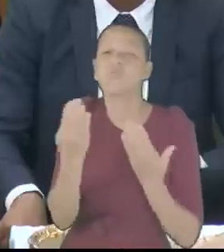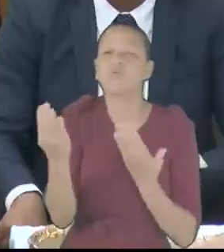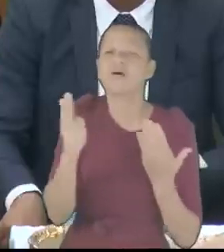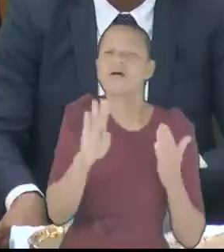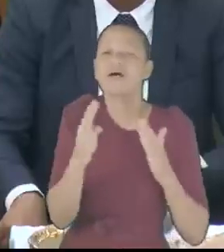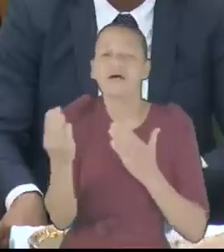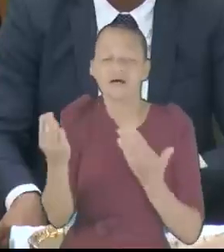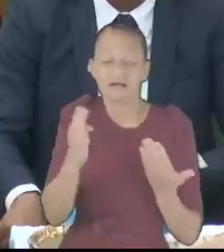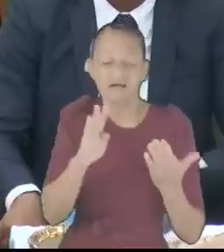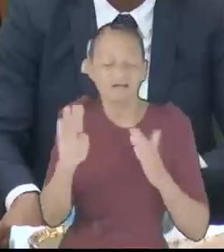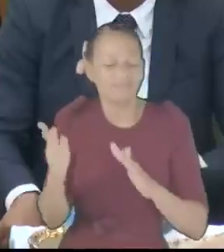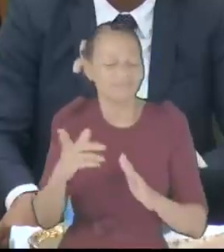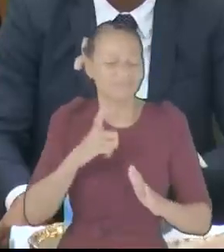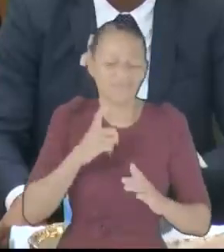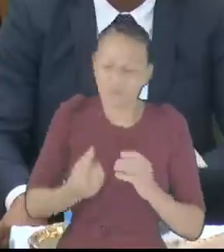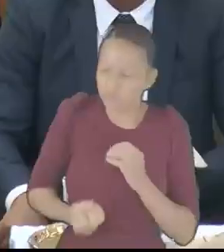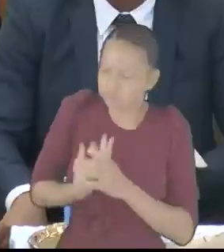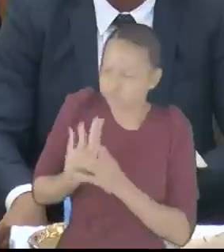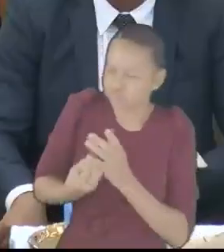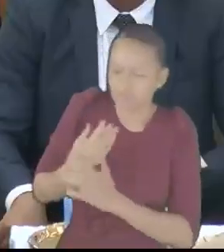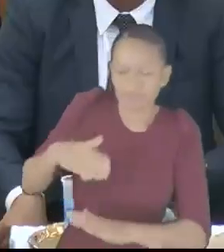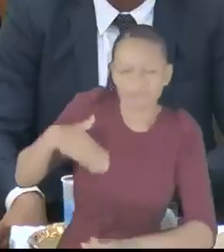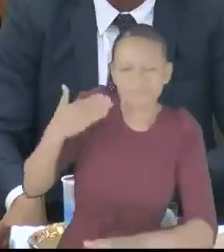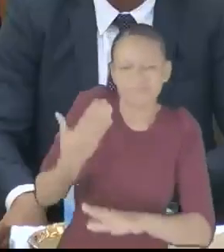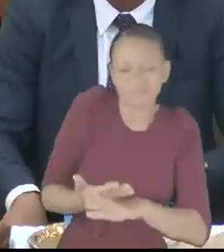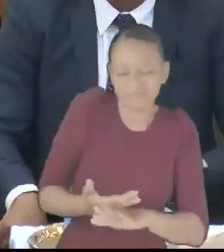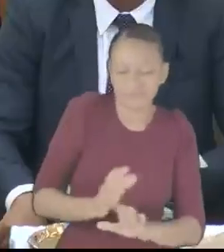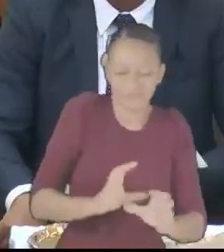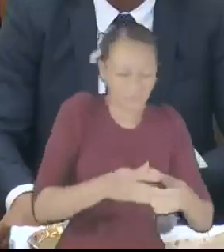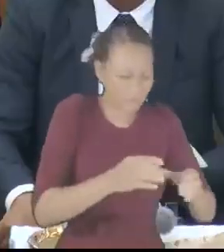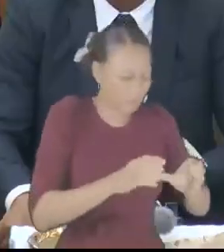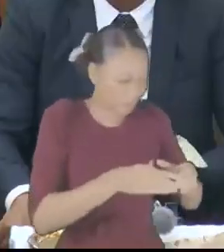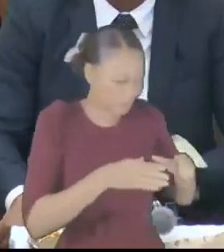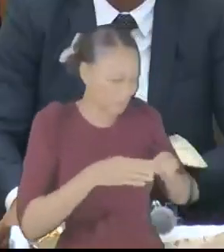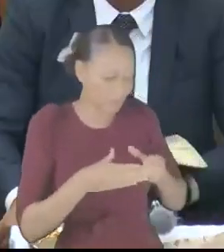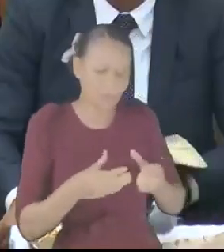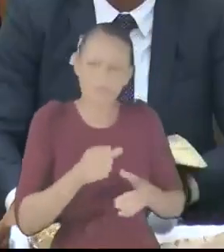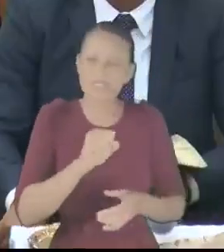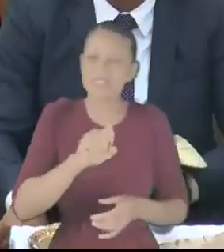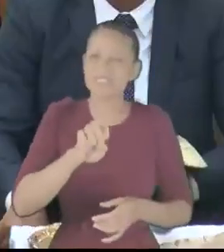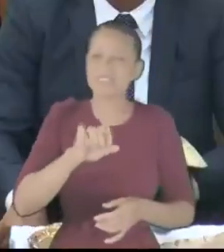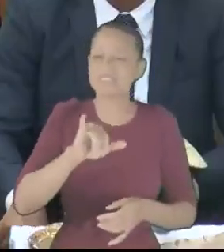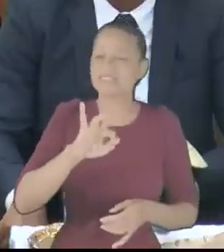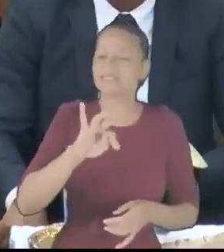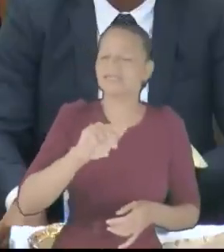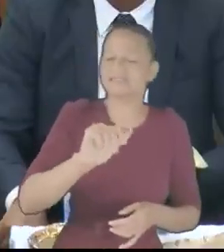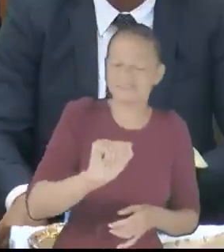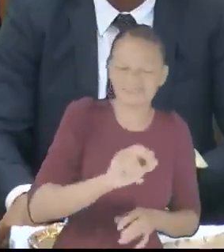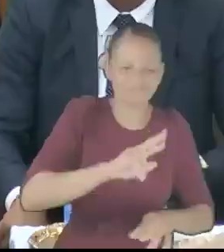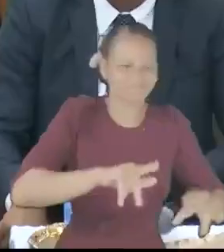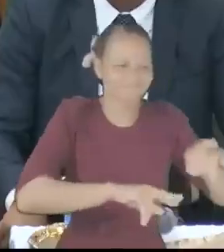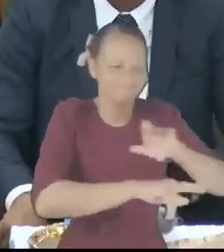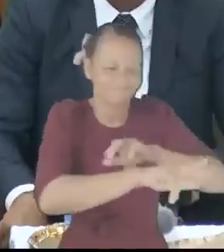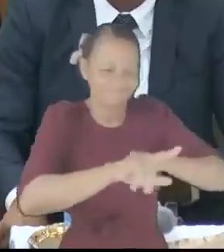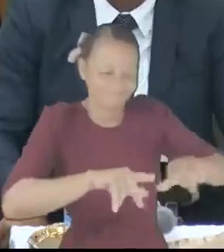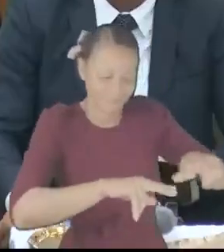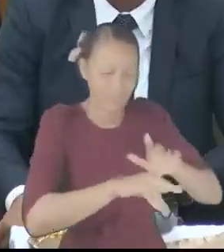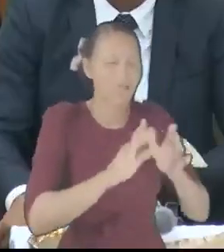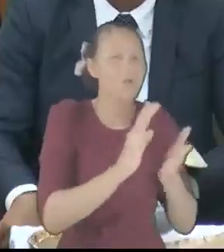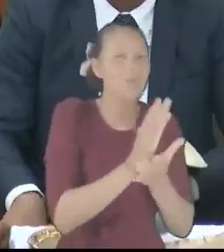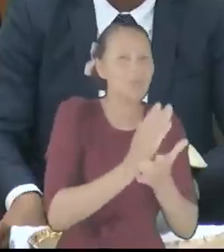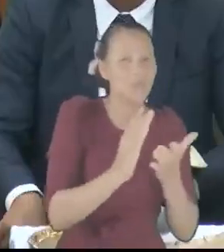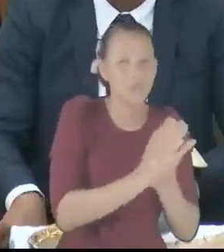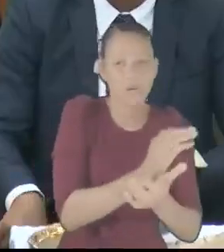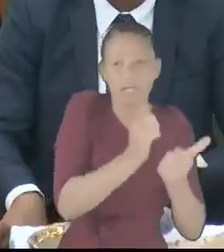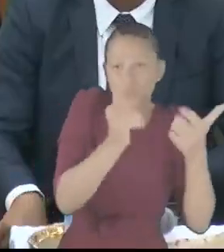E existiam várias seitas gnósticas diferentes umas das outras. E tinham as seitas gnósticas